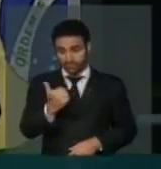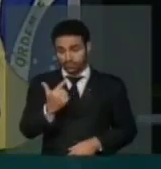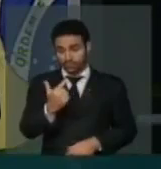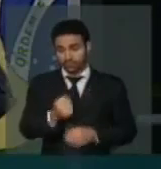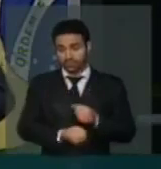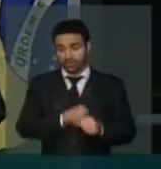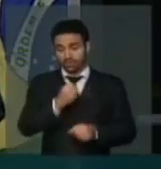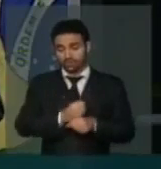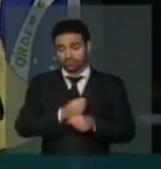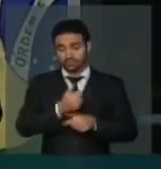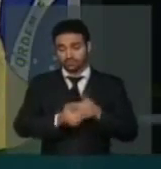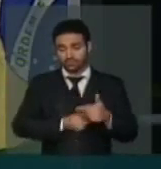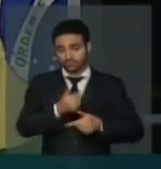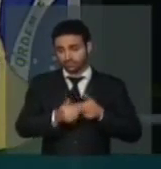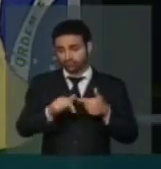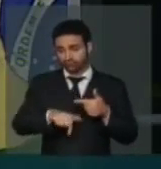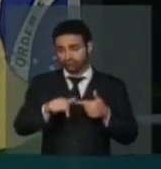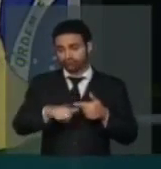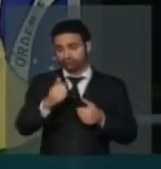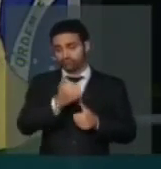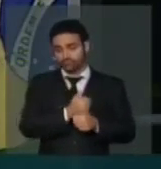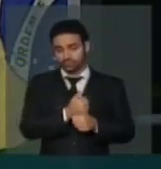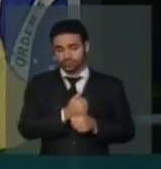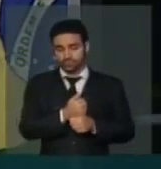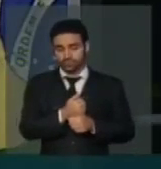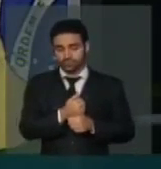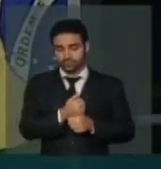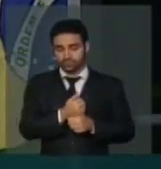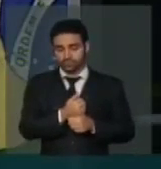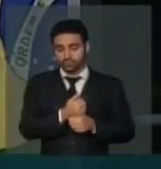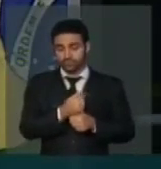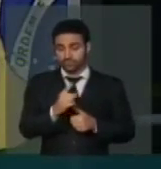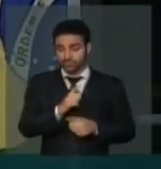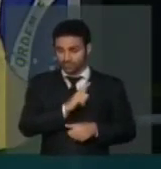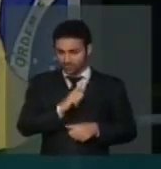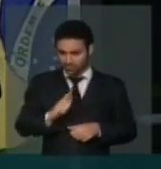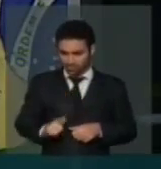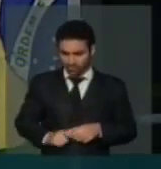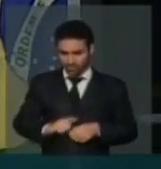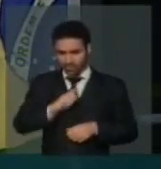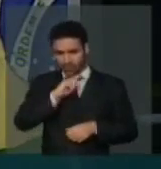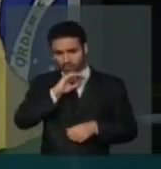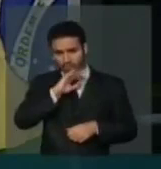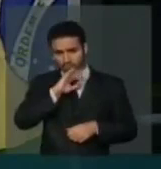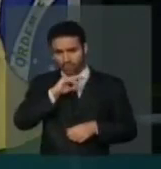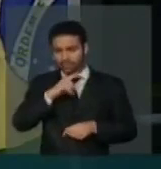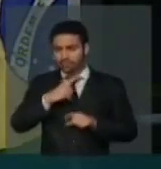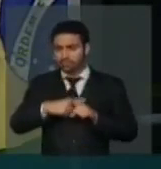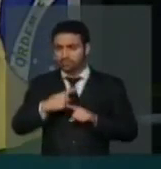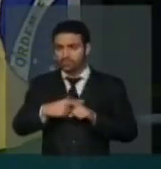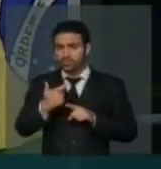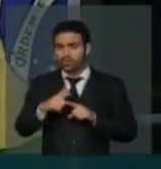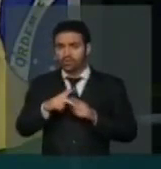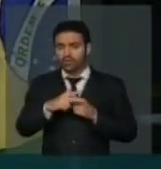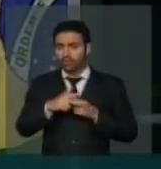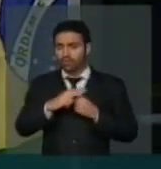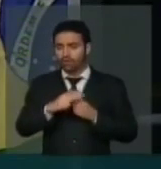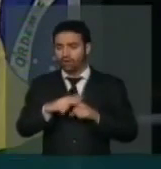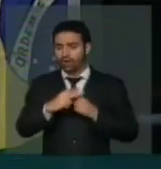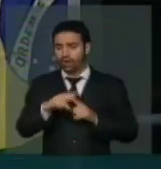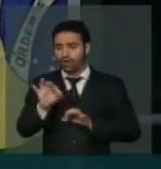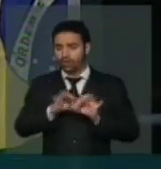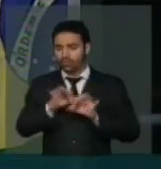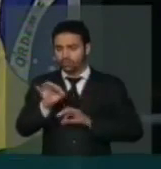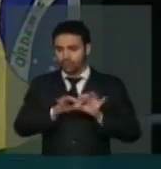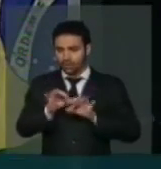anos. Por que, se o governo era tão ruim, por que que não consertaram as coisas